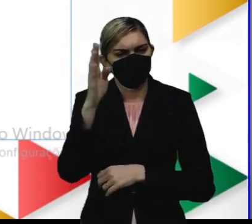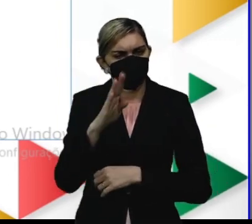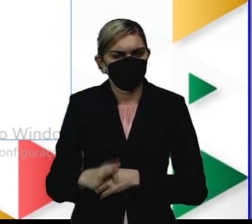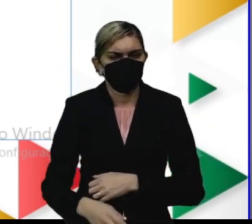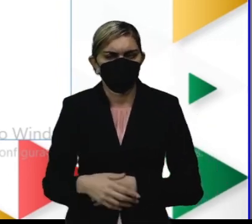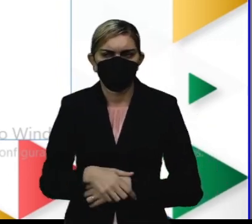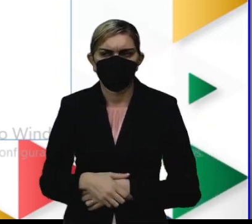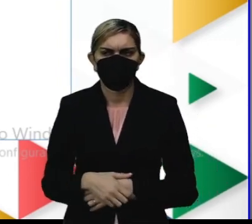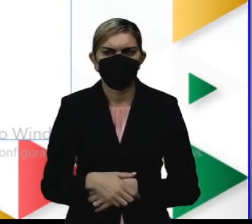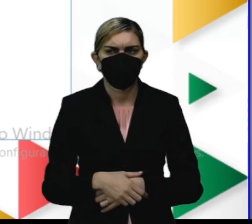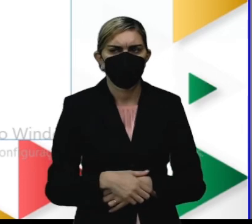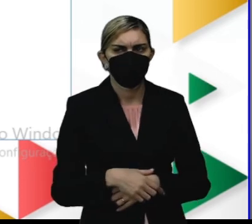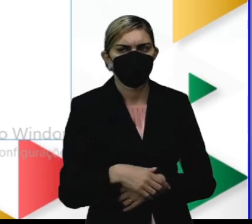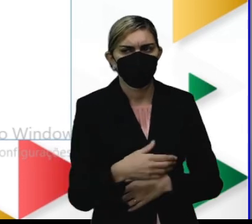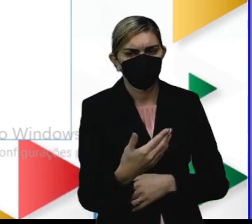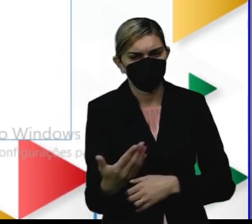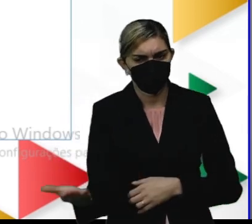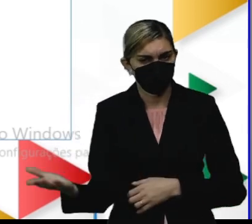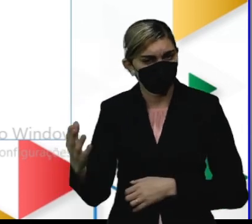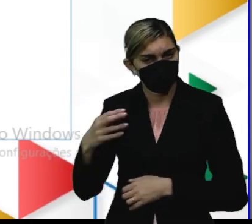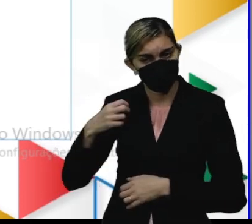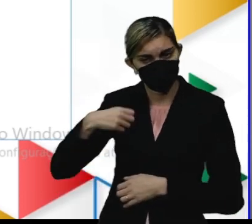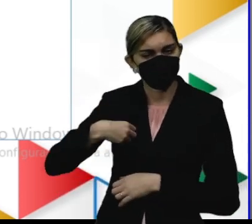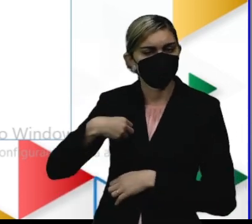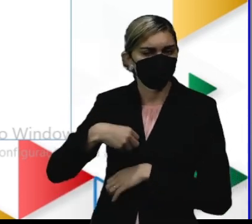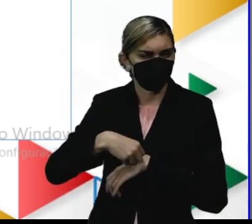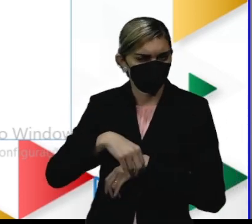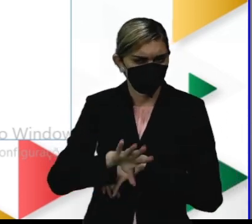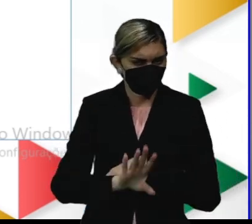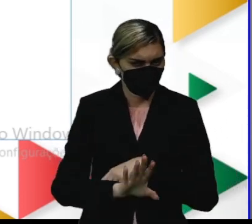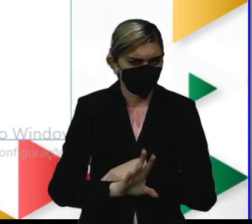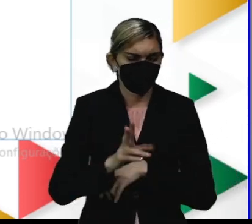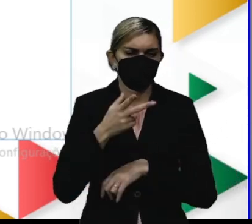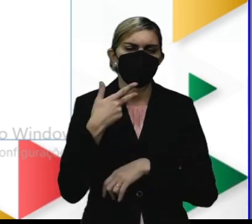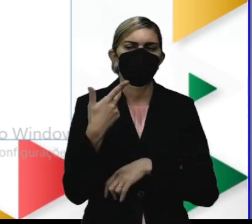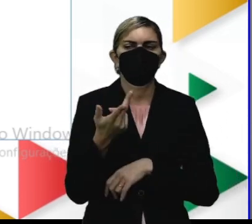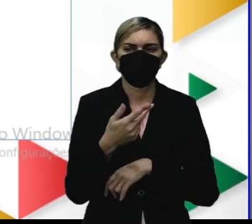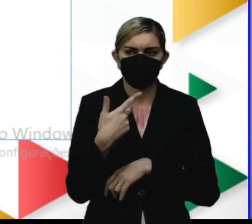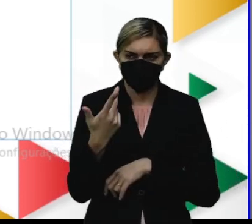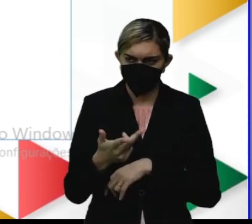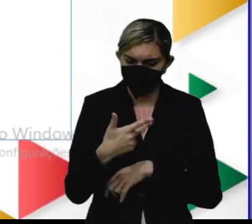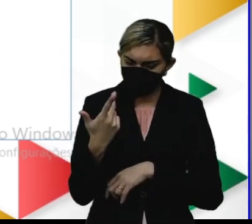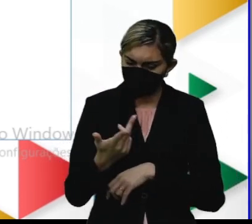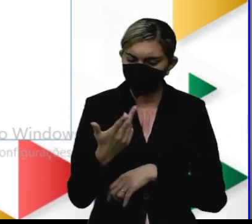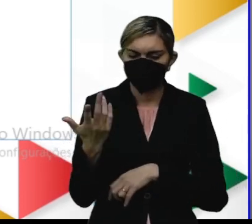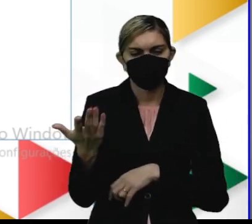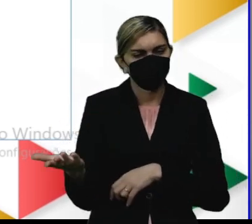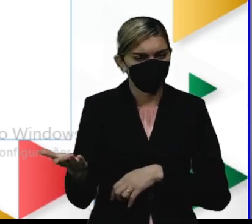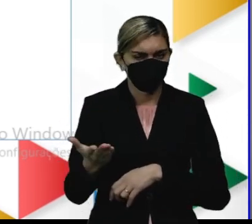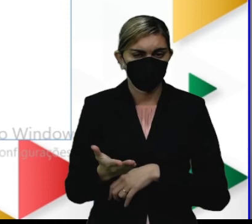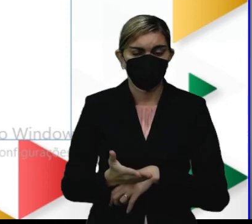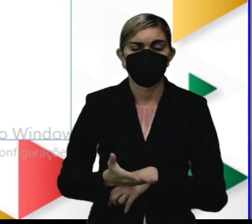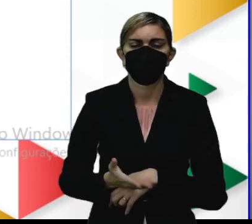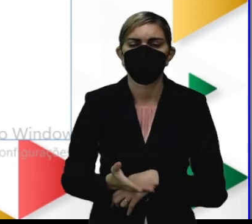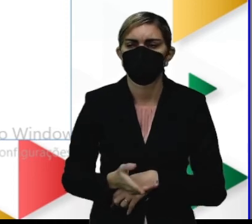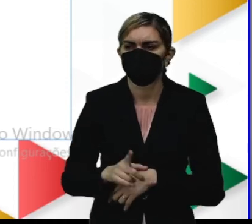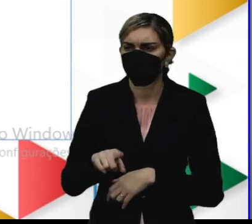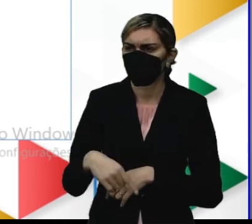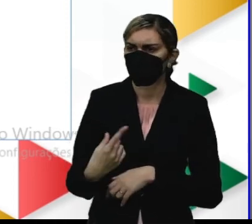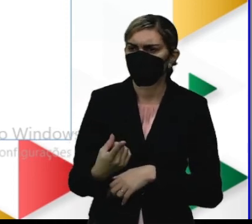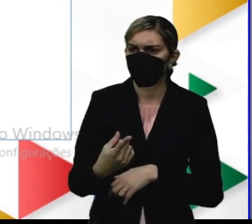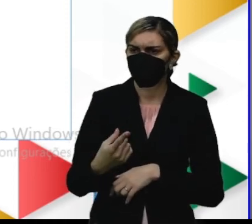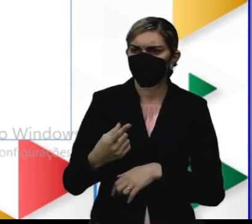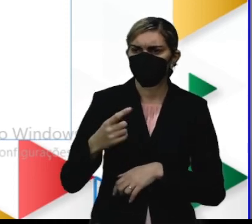Brasil? Eu já dei a deixa, já falei sobre eles aqui. Vamos lá? Seria a